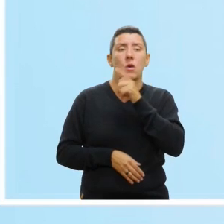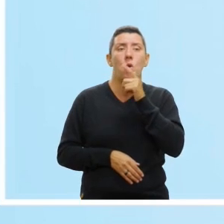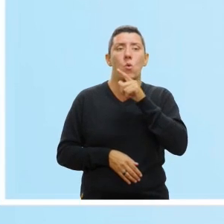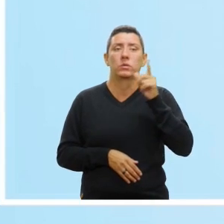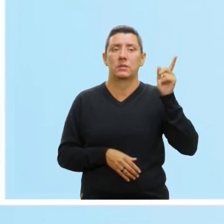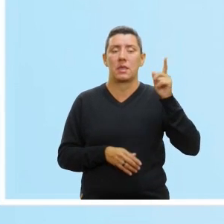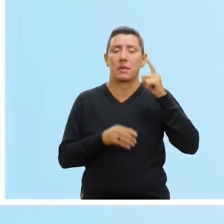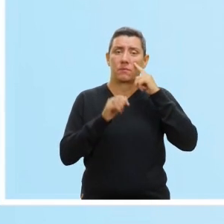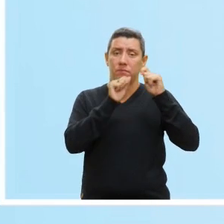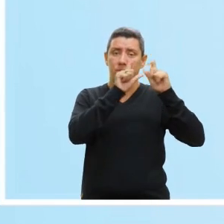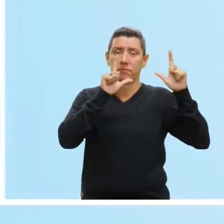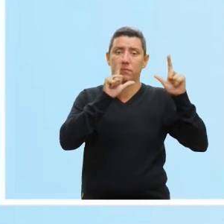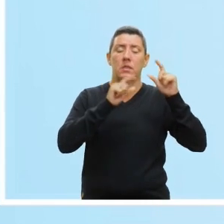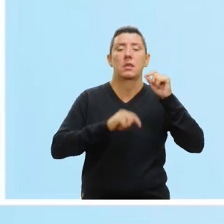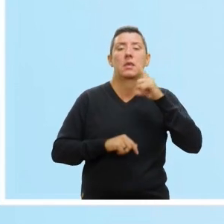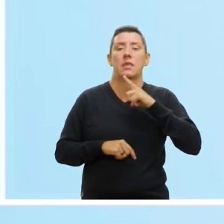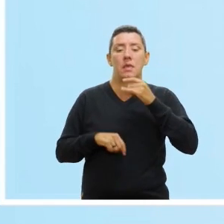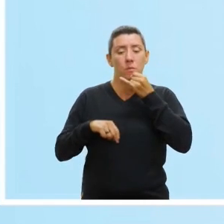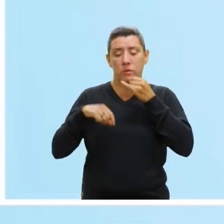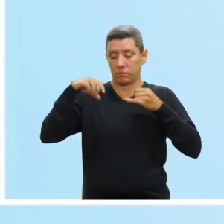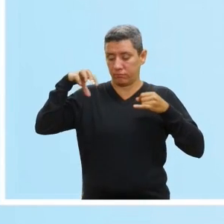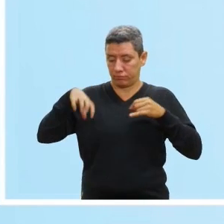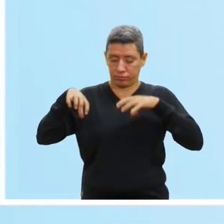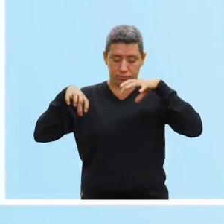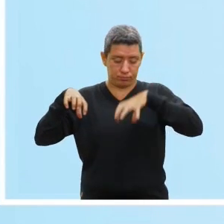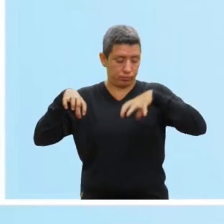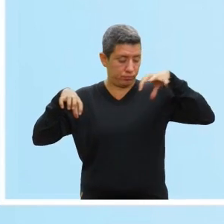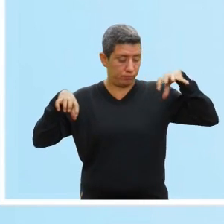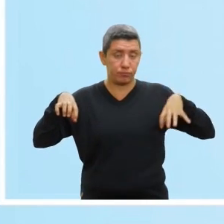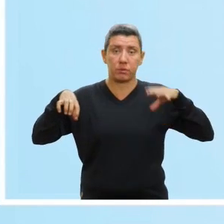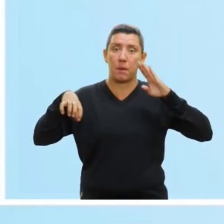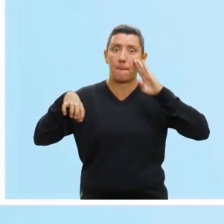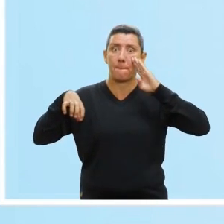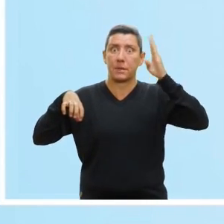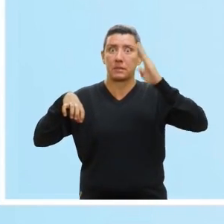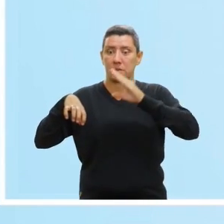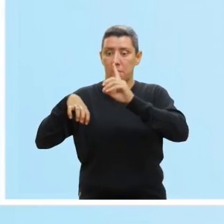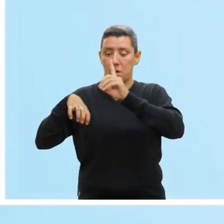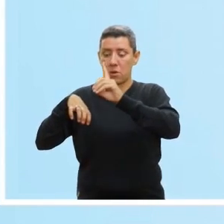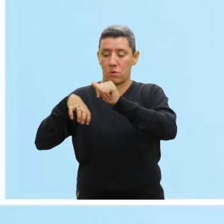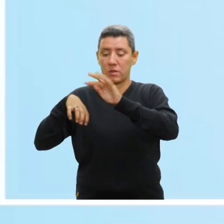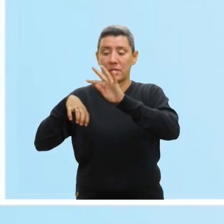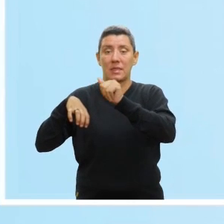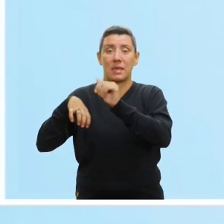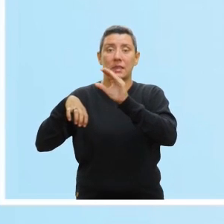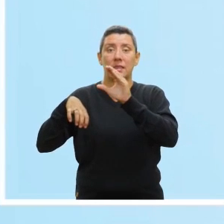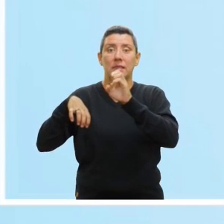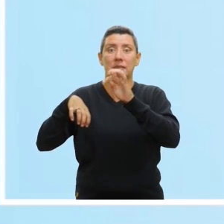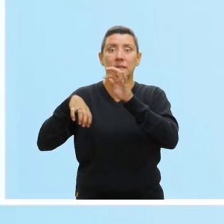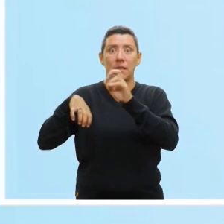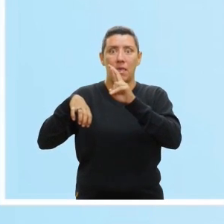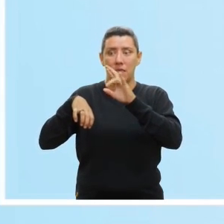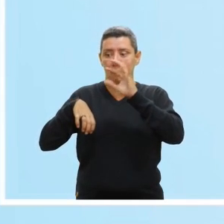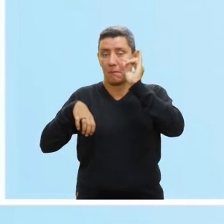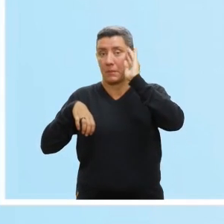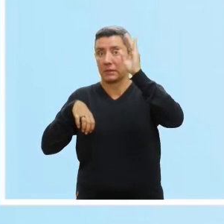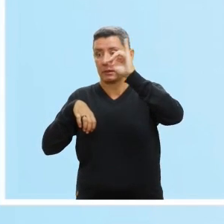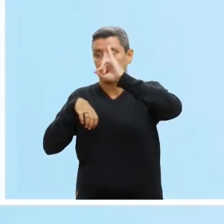é interconexão de data centers, né? A gente sabe que os data centers eles concentram muitas aplicações, concentram